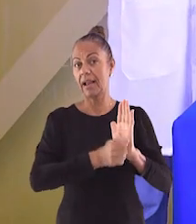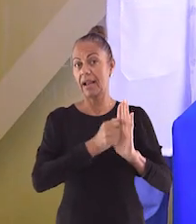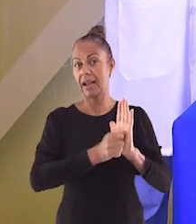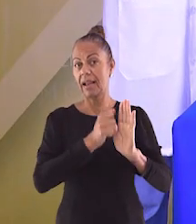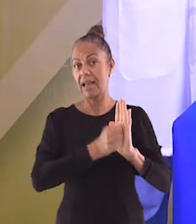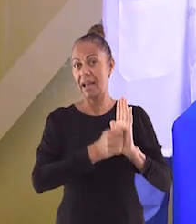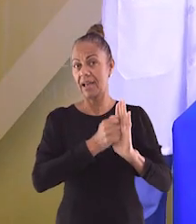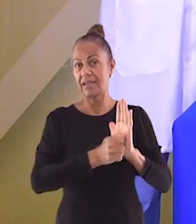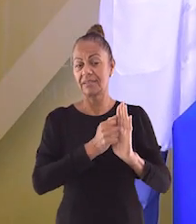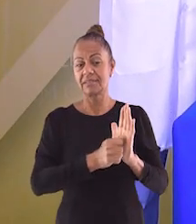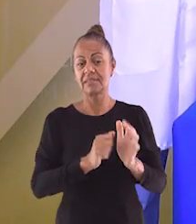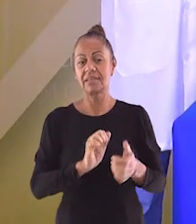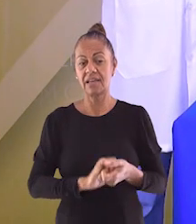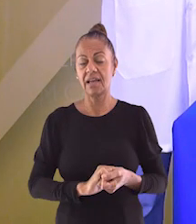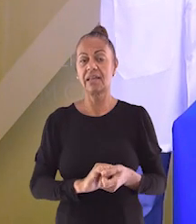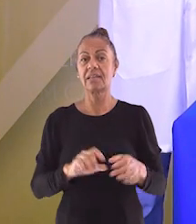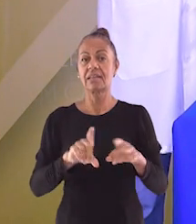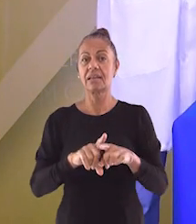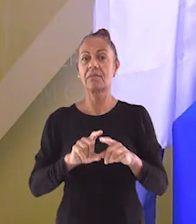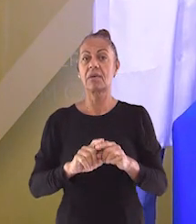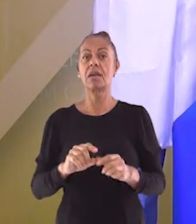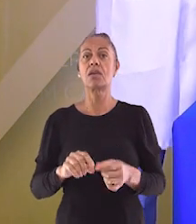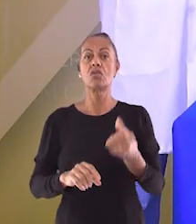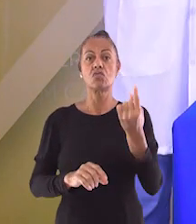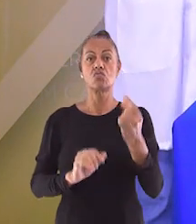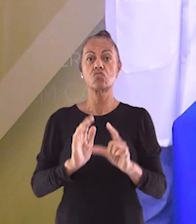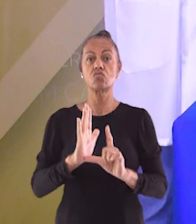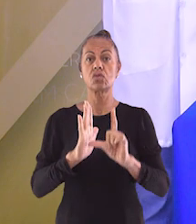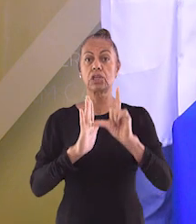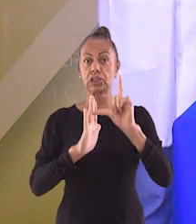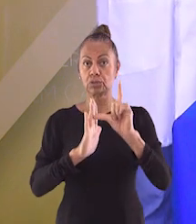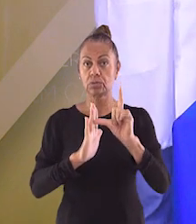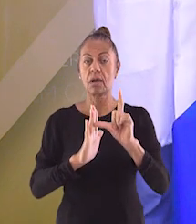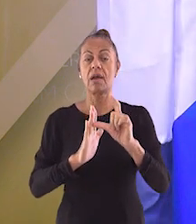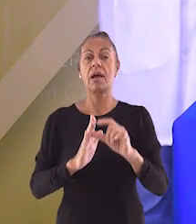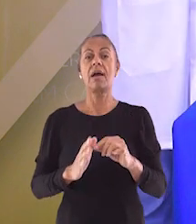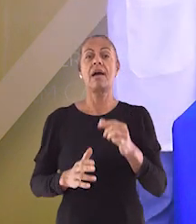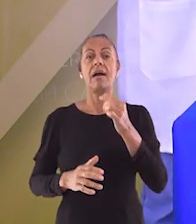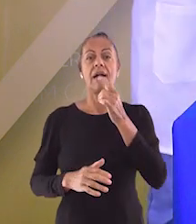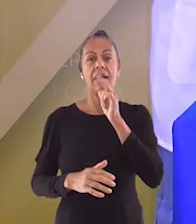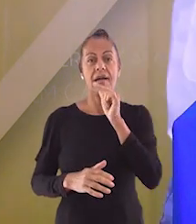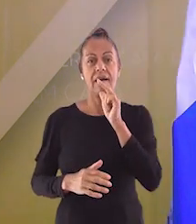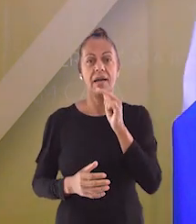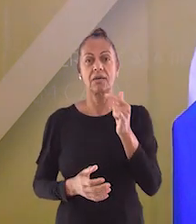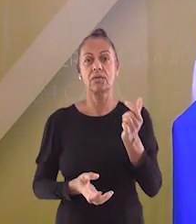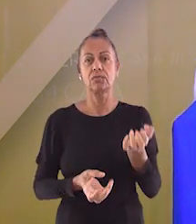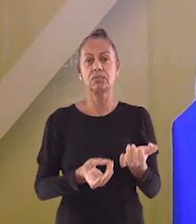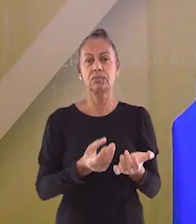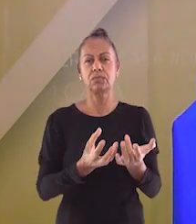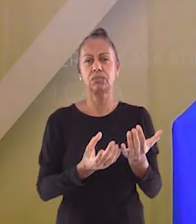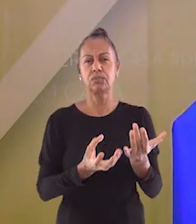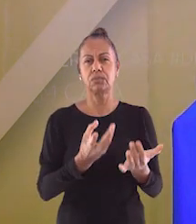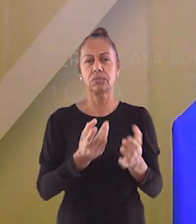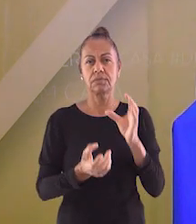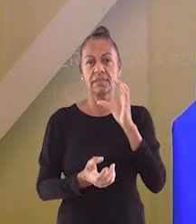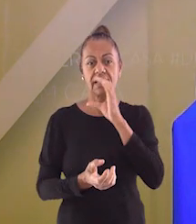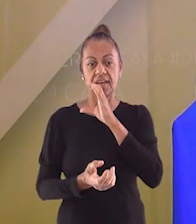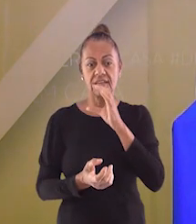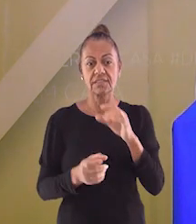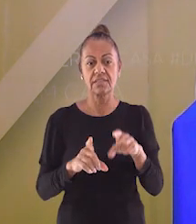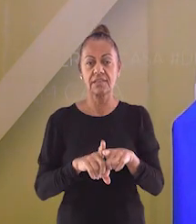gente vai usar também 1 litro de água fervendo, água quente, né? 3 colheres de açúcar que estão